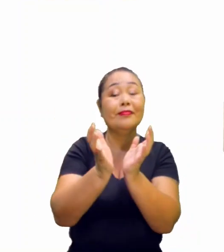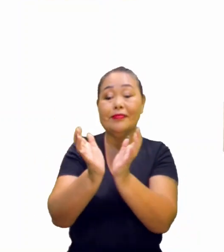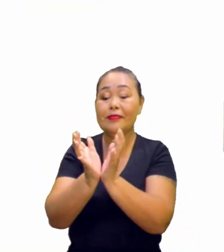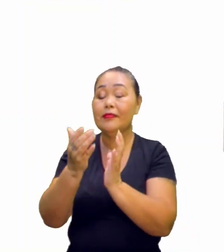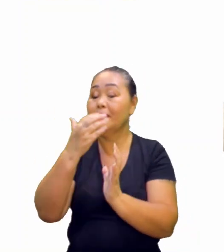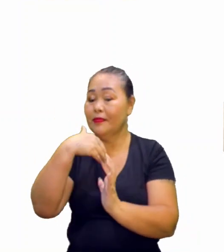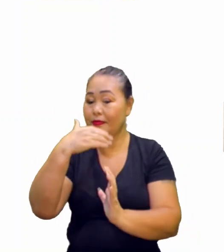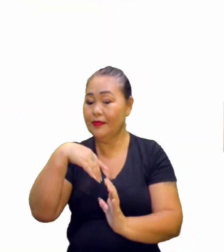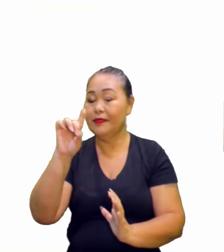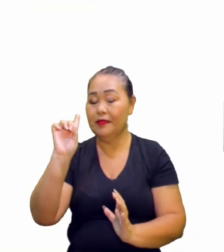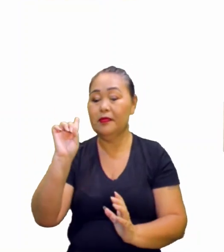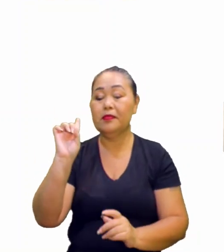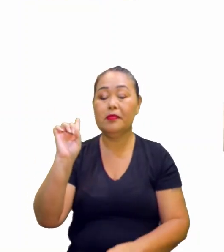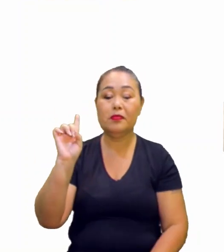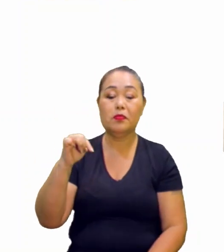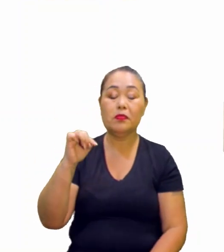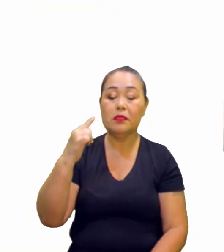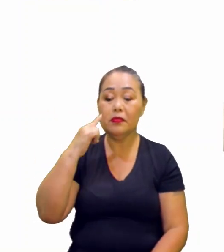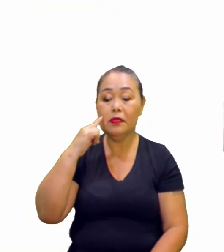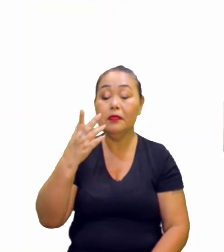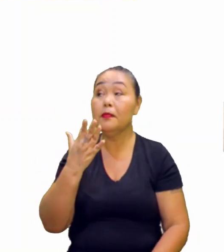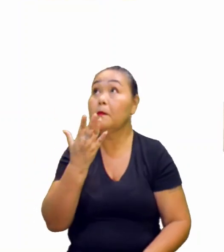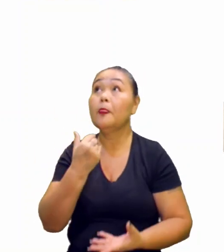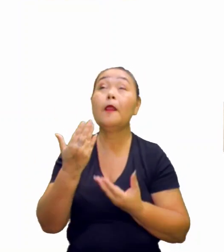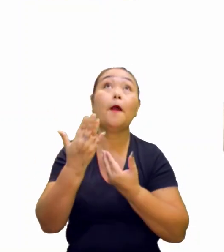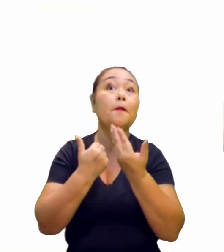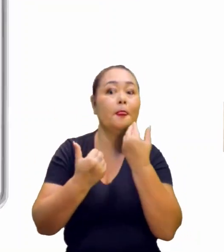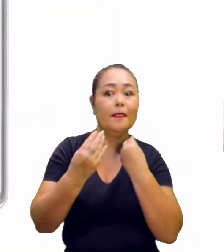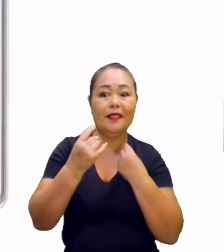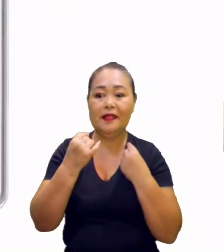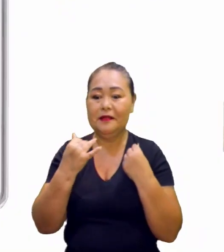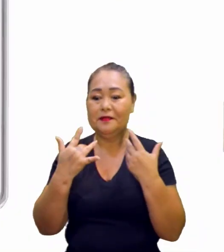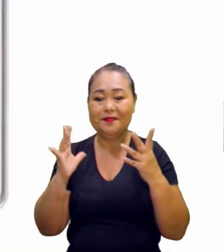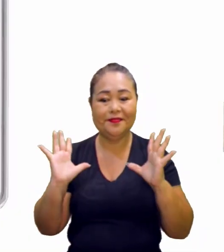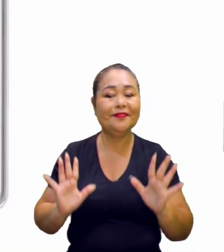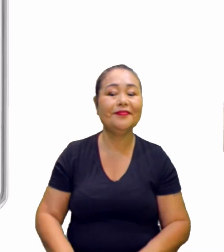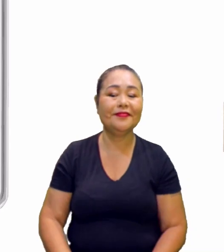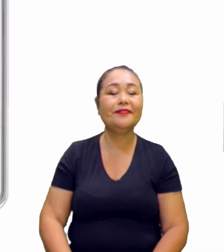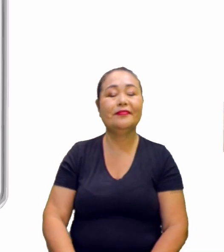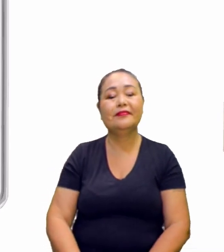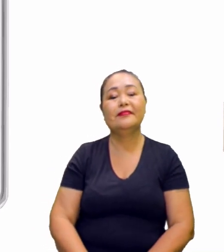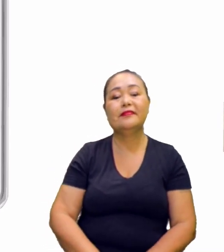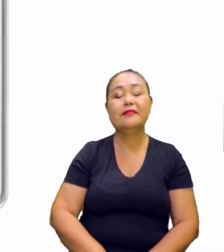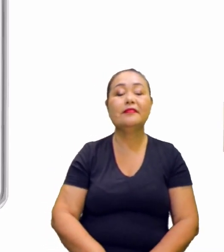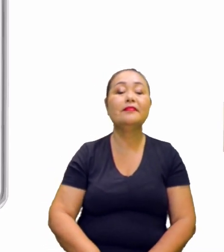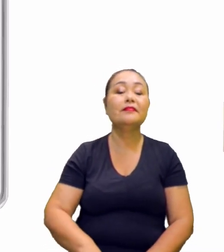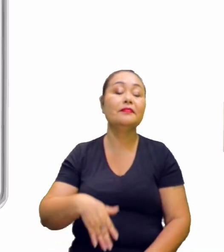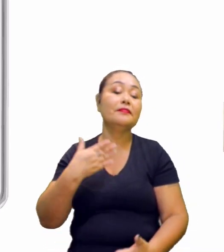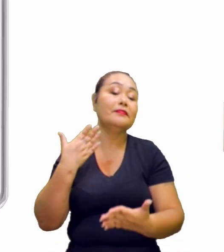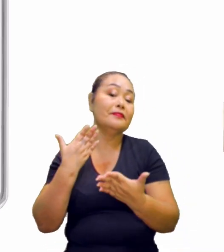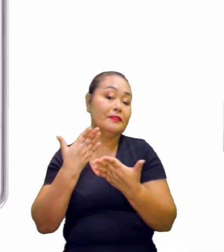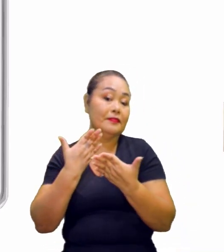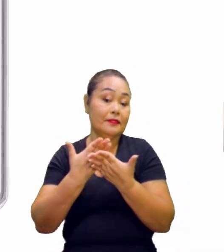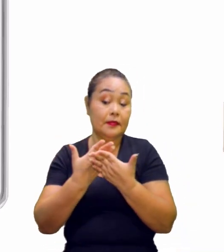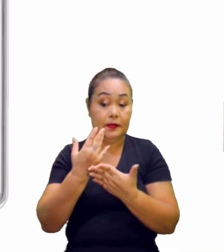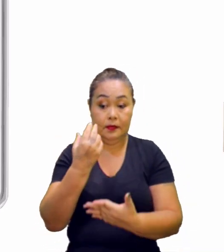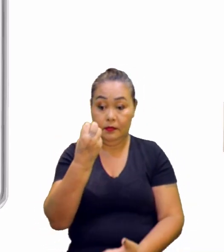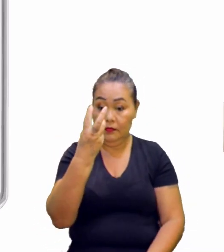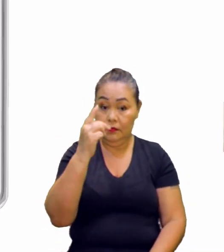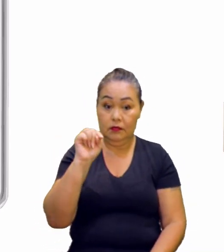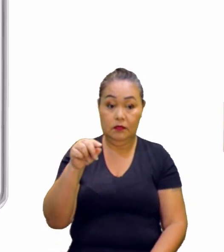espécies frutíferas ali que a gente se saciava mesmo, tá? Vamos lá, questão de número 3.